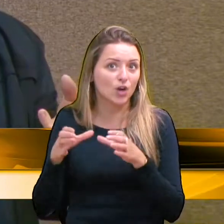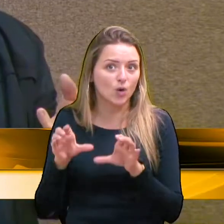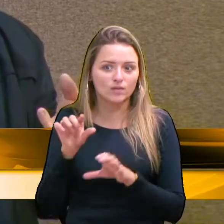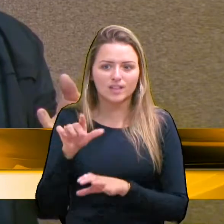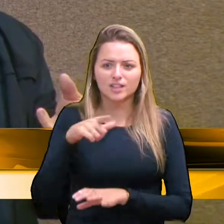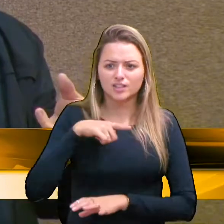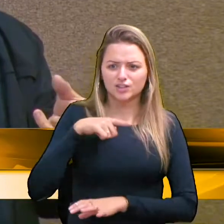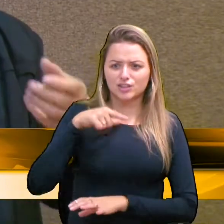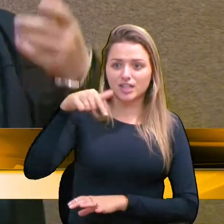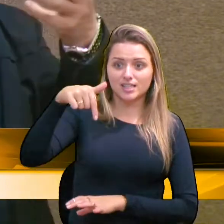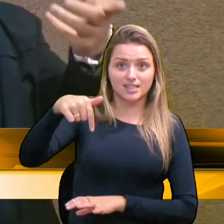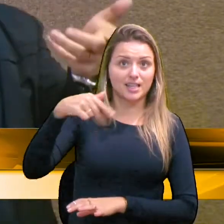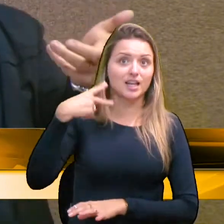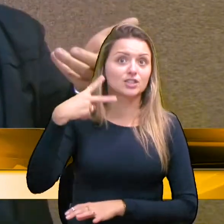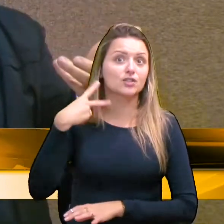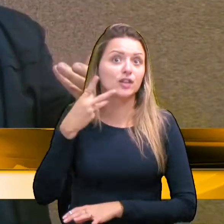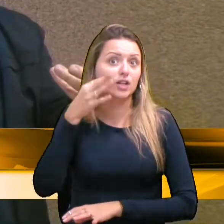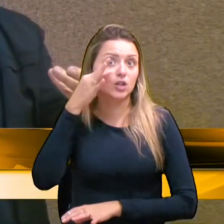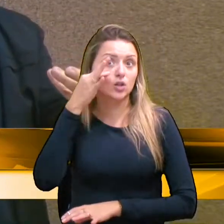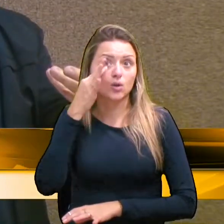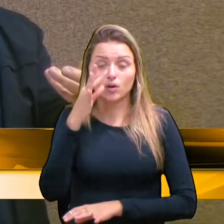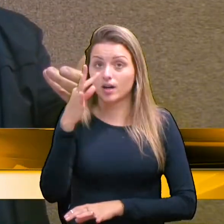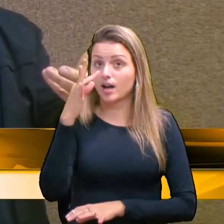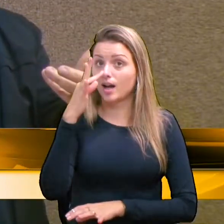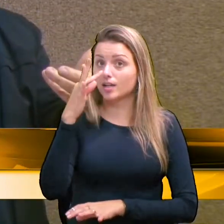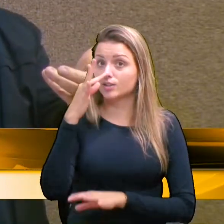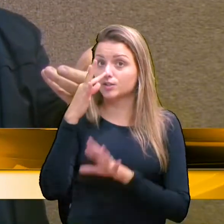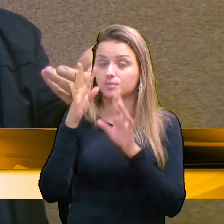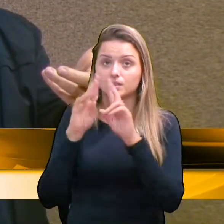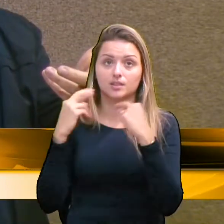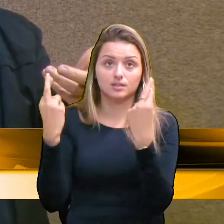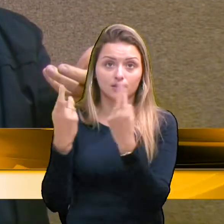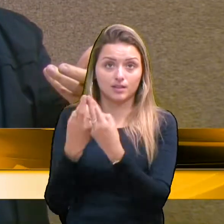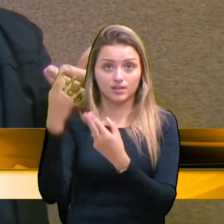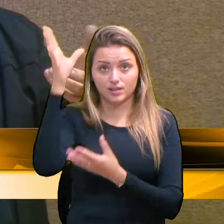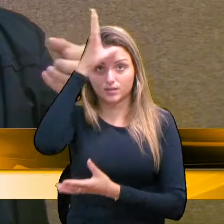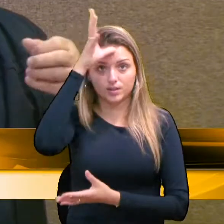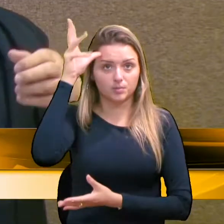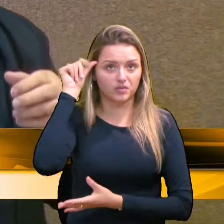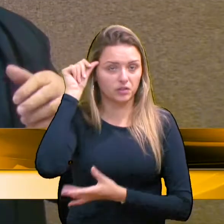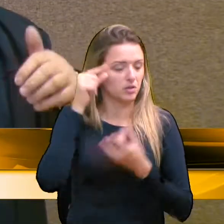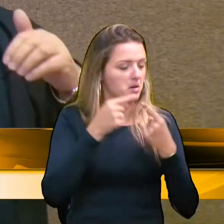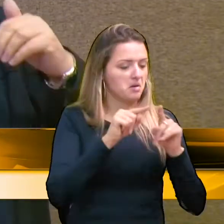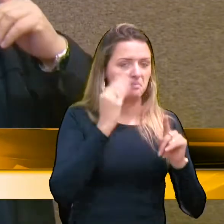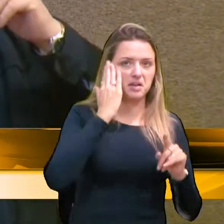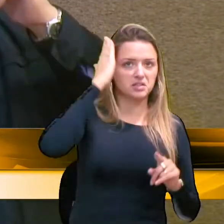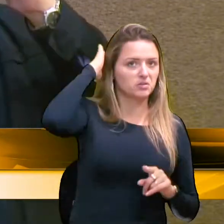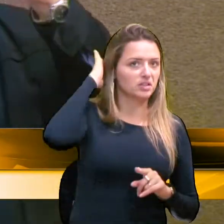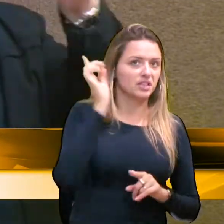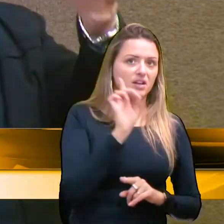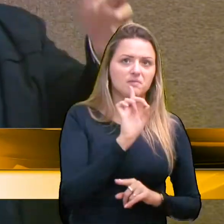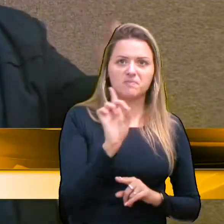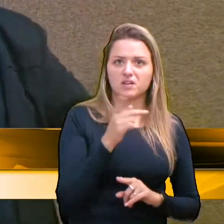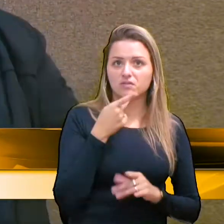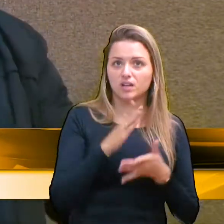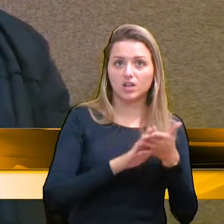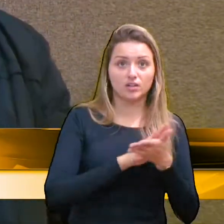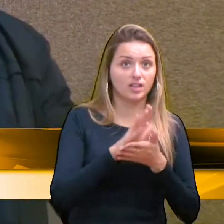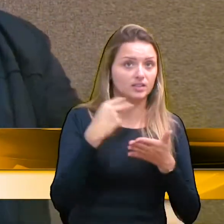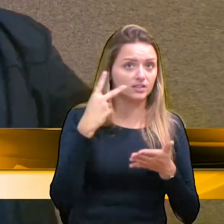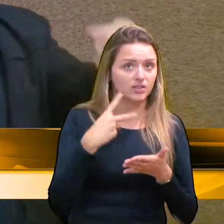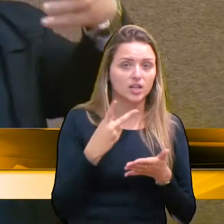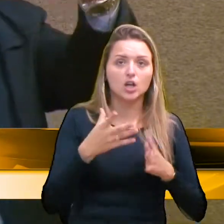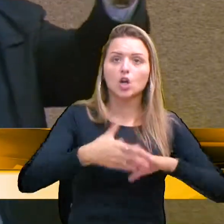lá, presentes, prestigiando essa reunião da prefeitura. Mas não, ele cumprimentou todo mundo